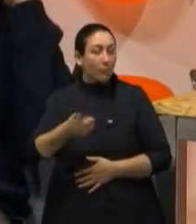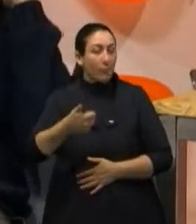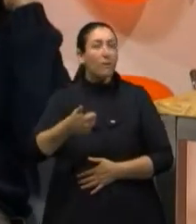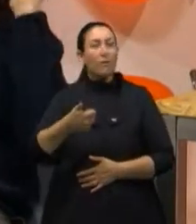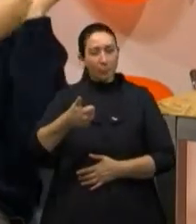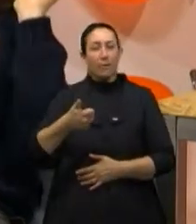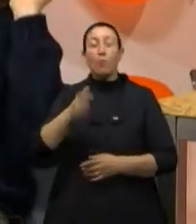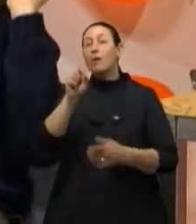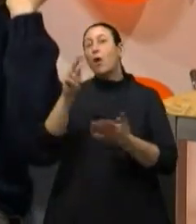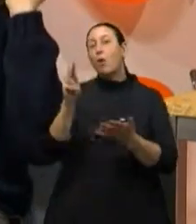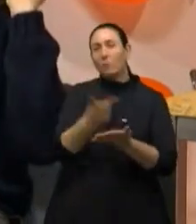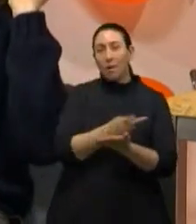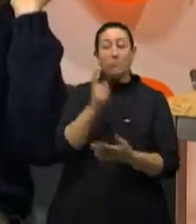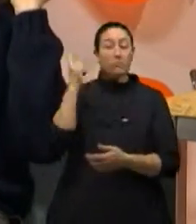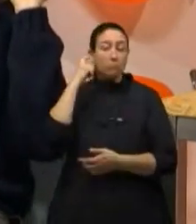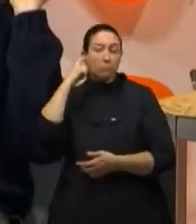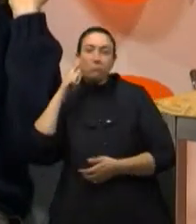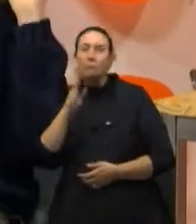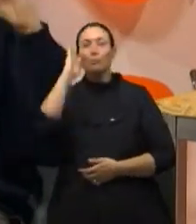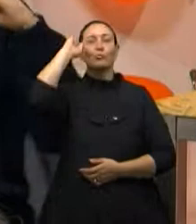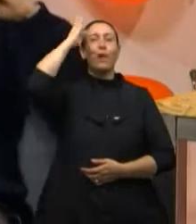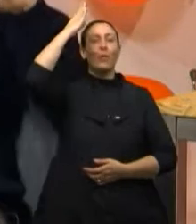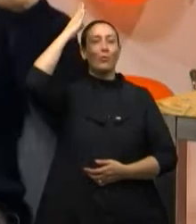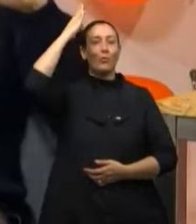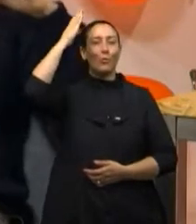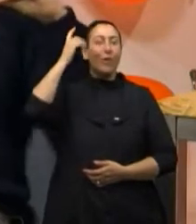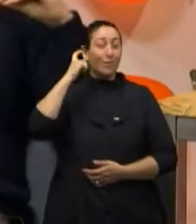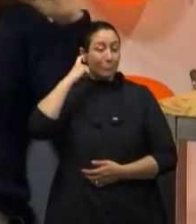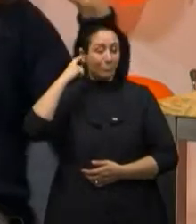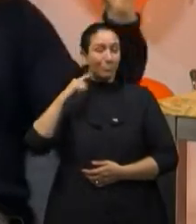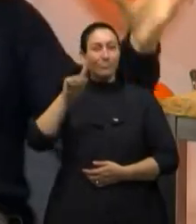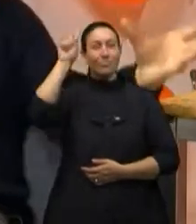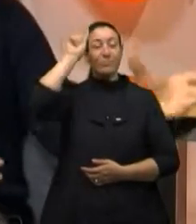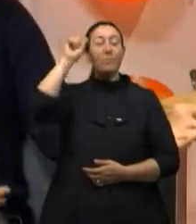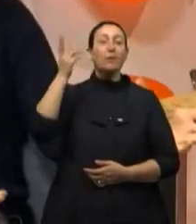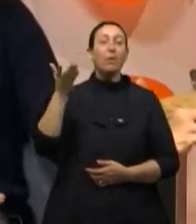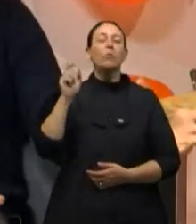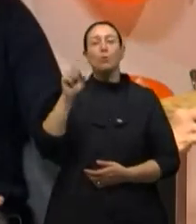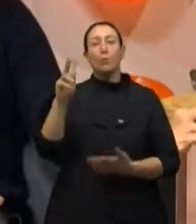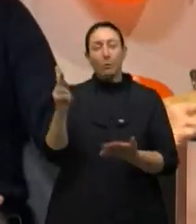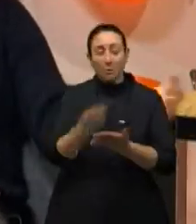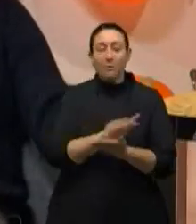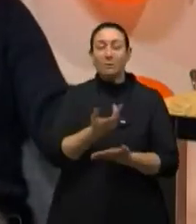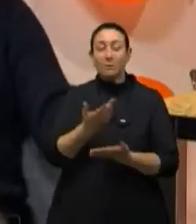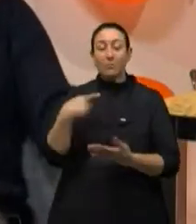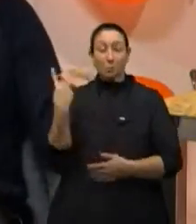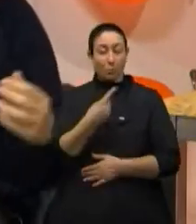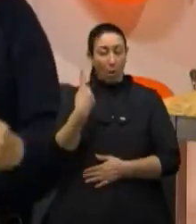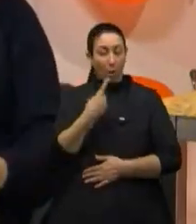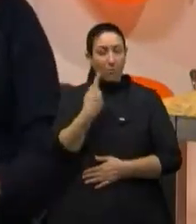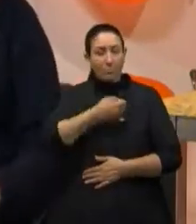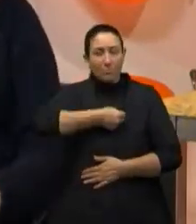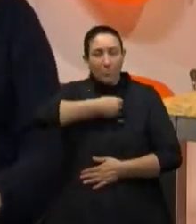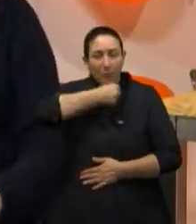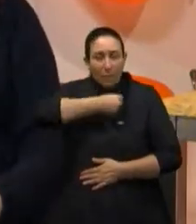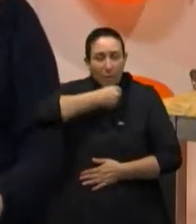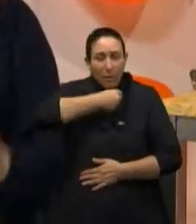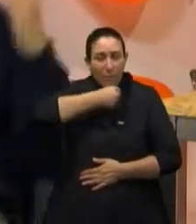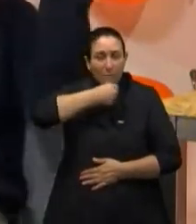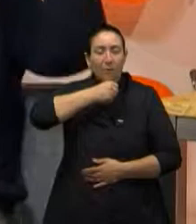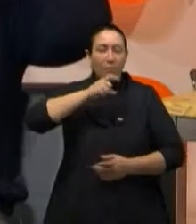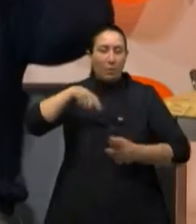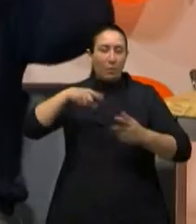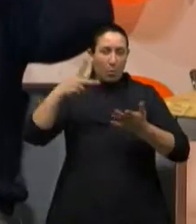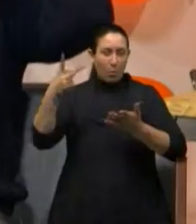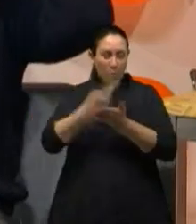e volta para cá lado ah ok Entendeu tem que dar uma volta e quando a gente começa a envelhecer o corpo caloso que